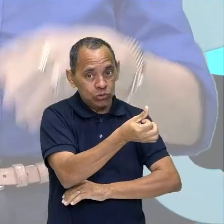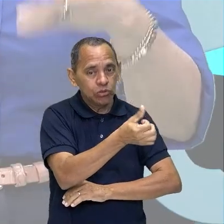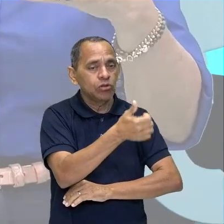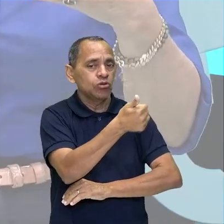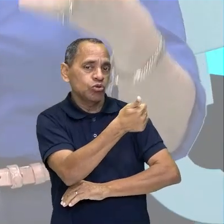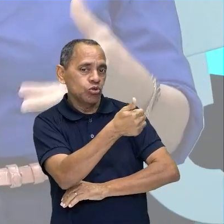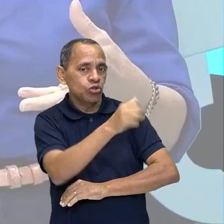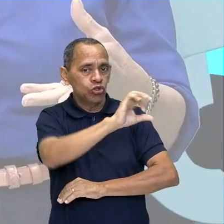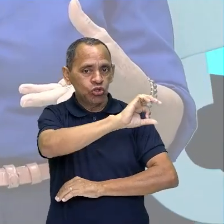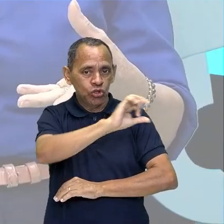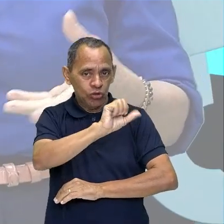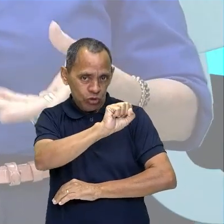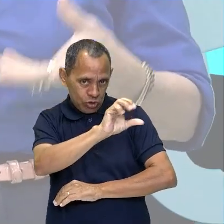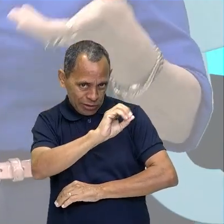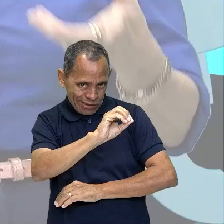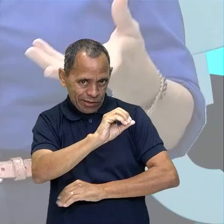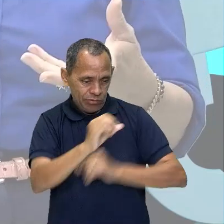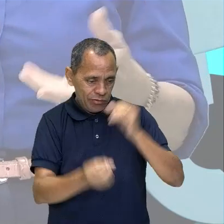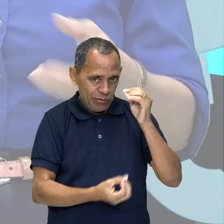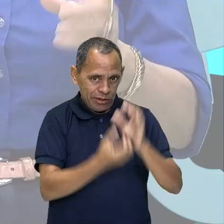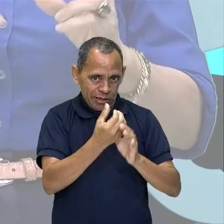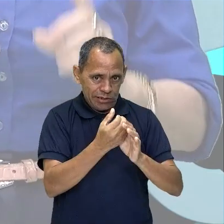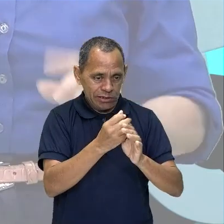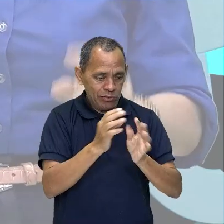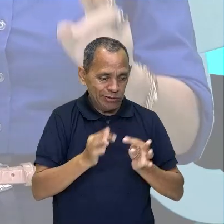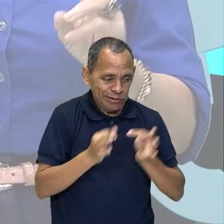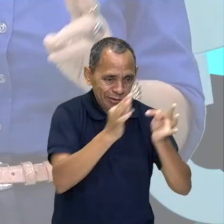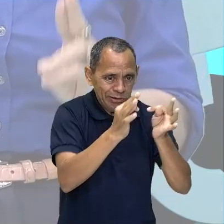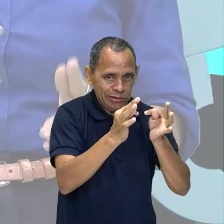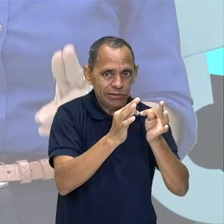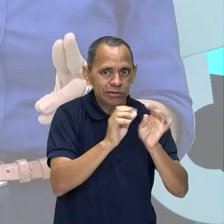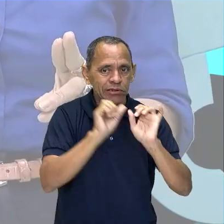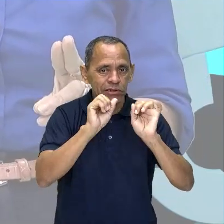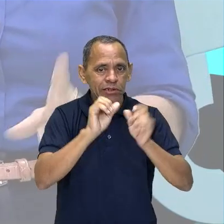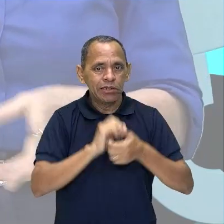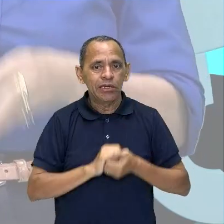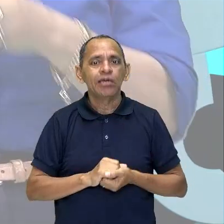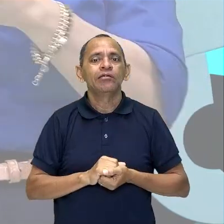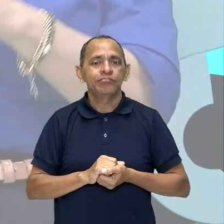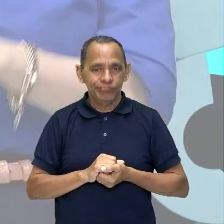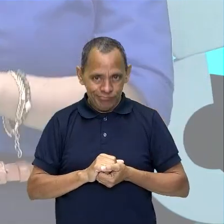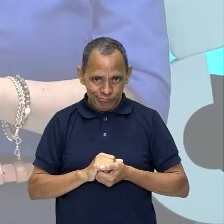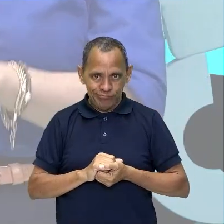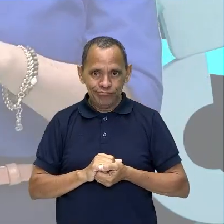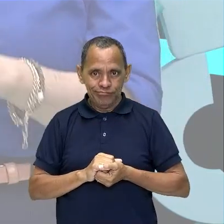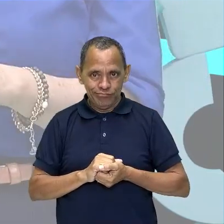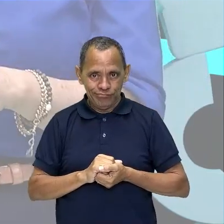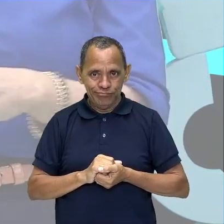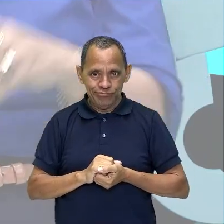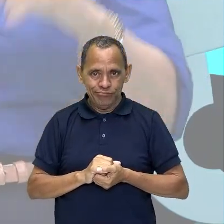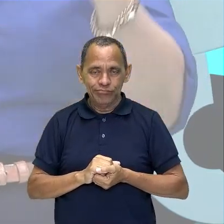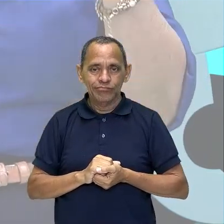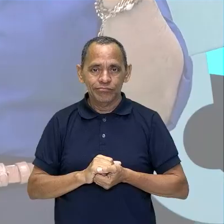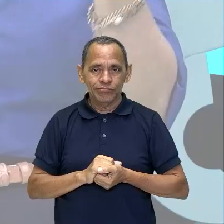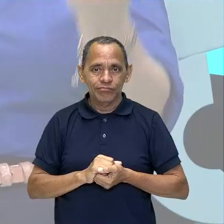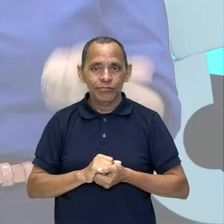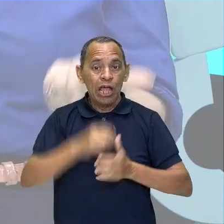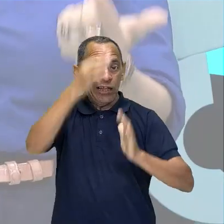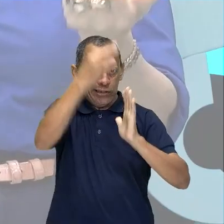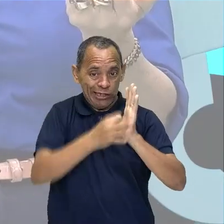1980, com o surgimento da tecnologia do hipertexto, começaram a surgir